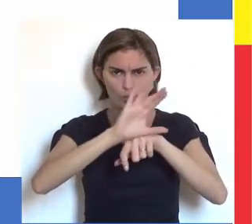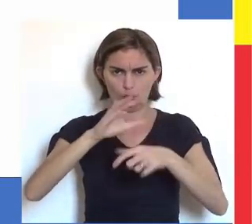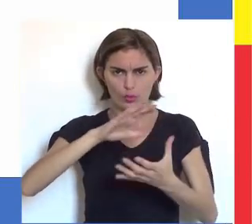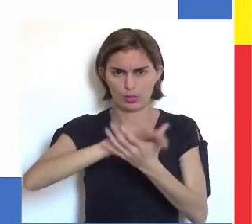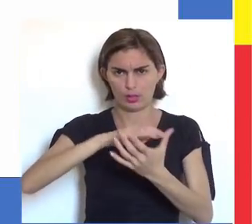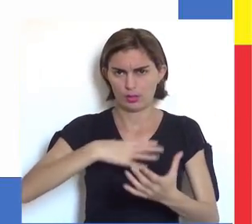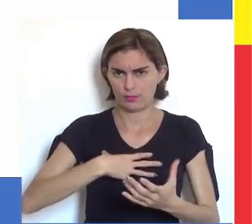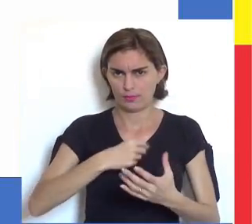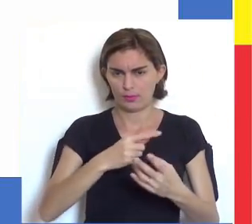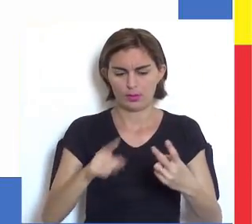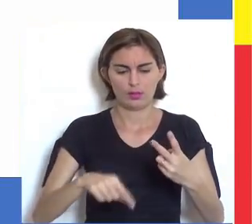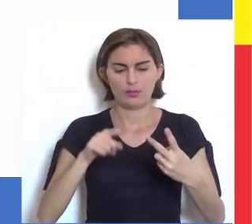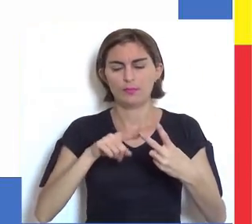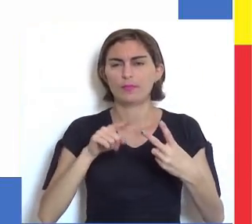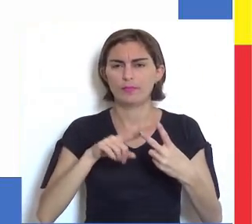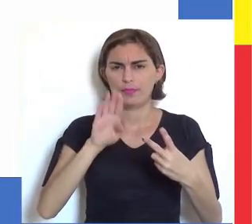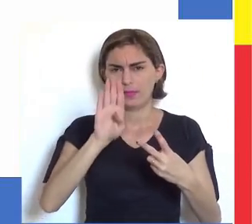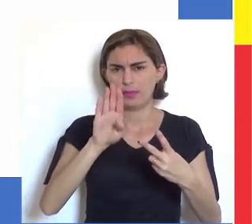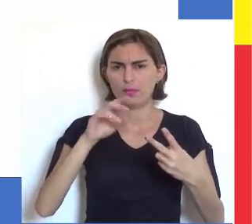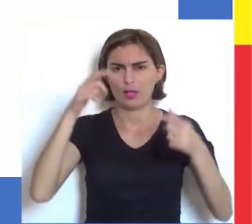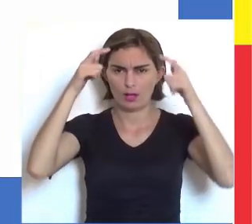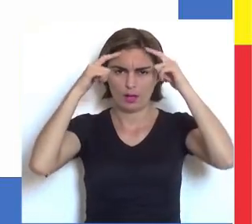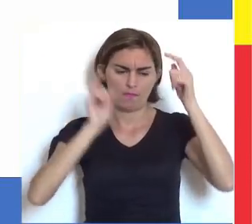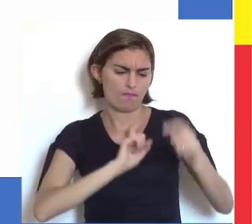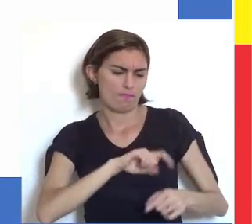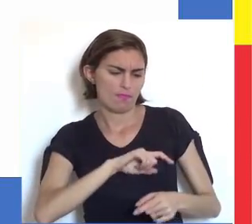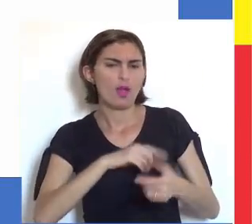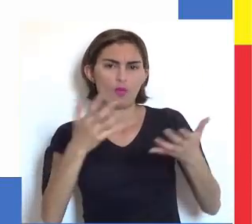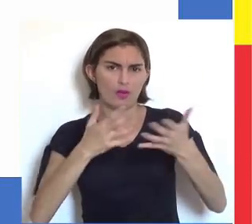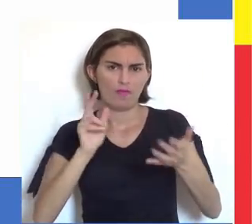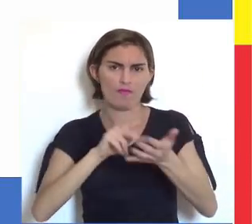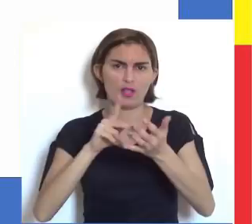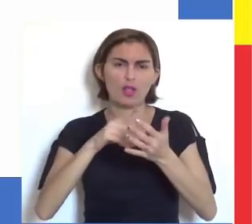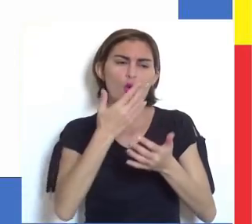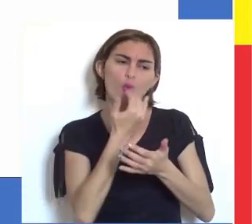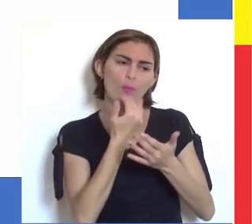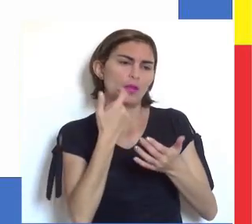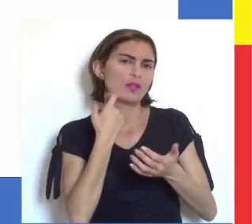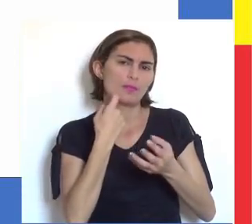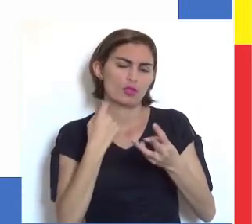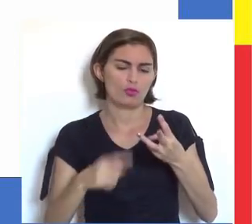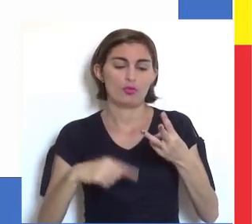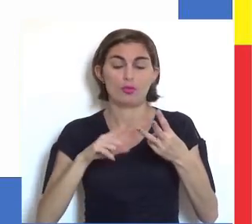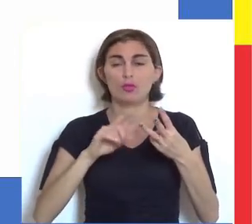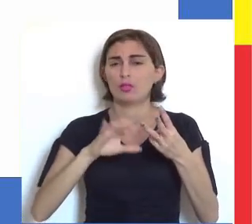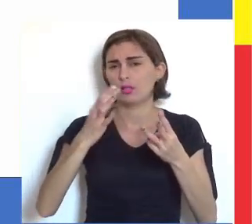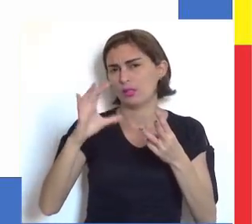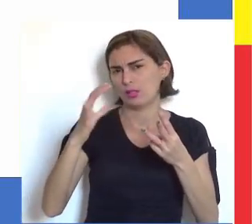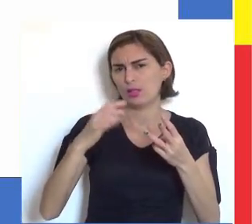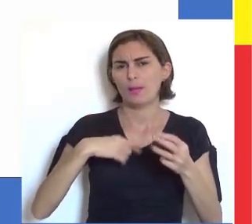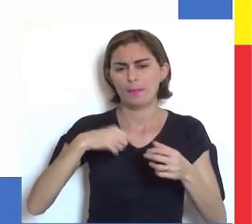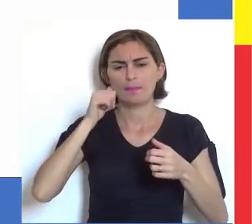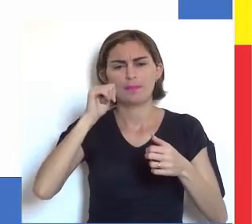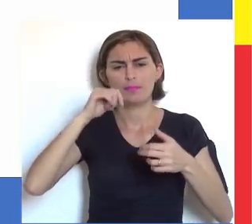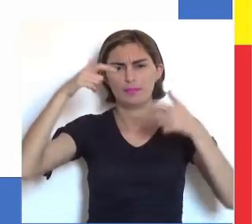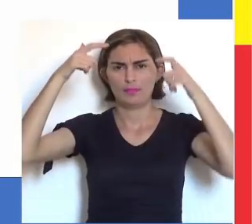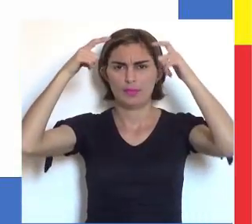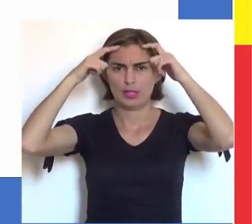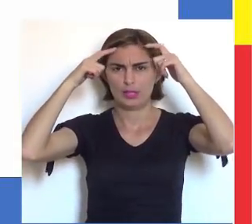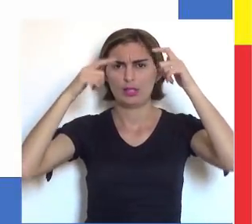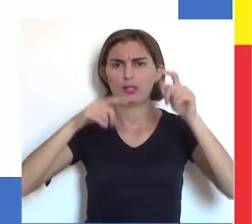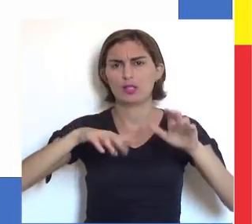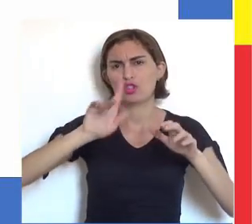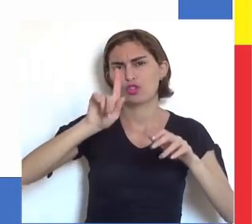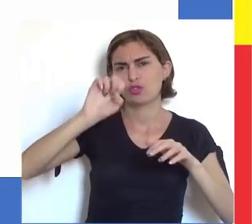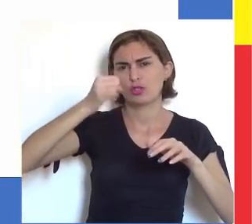concurso para casar sua filha. A letra B, o rei é mau e quer mesmo dar comida para os peixes. A letra C, a princesa Jezebel